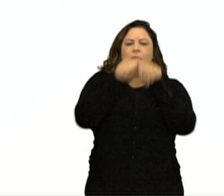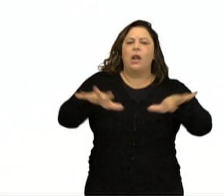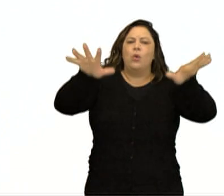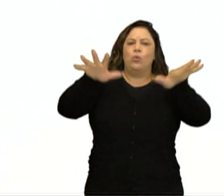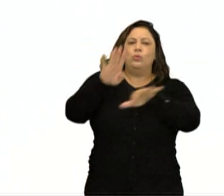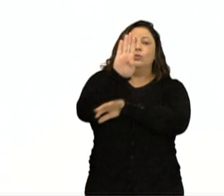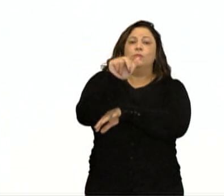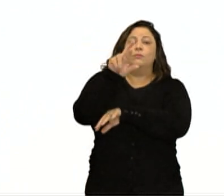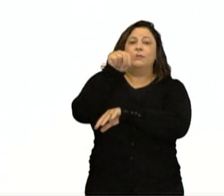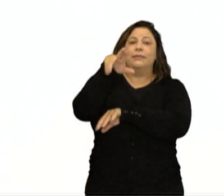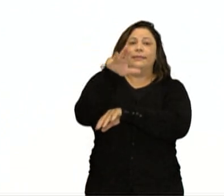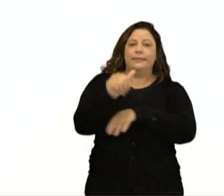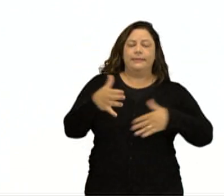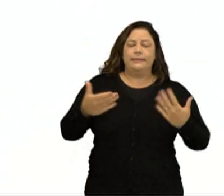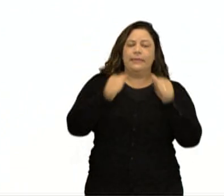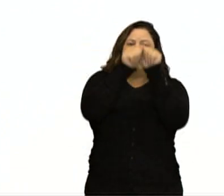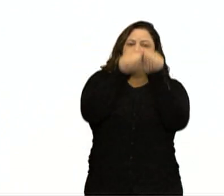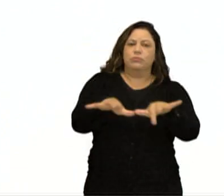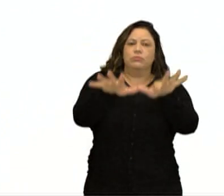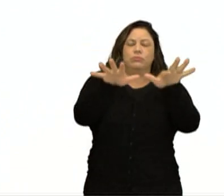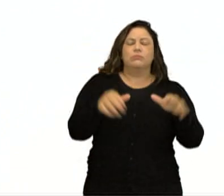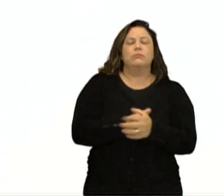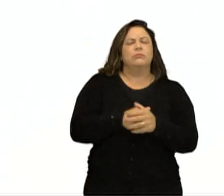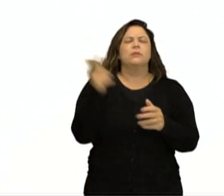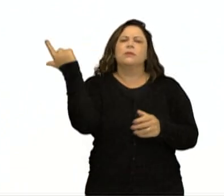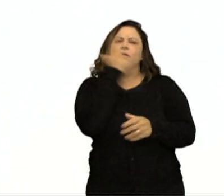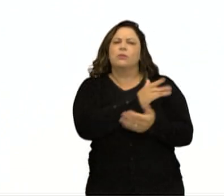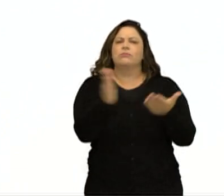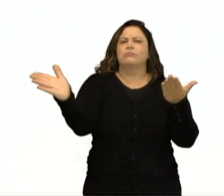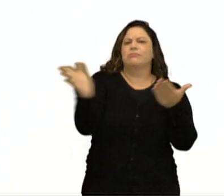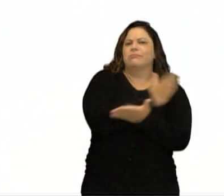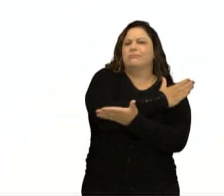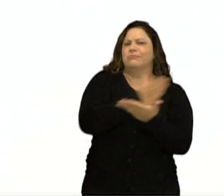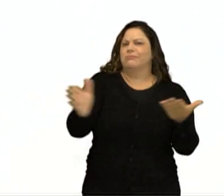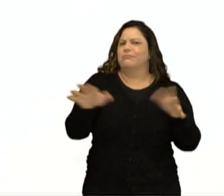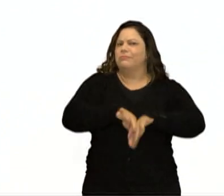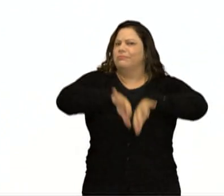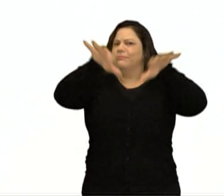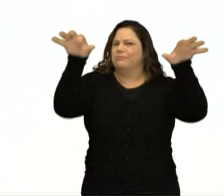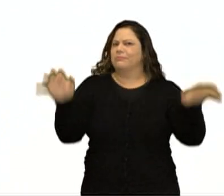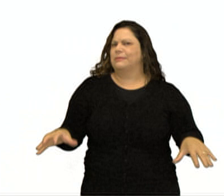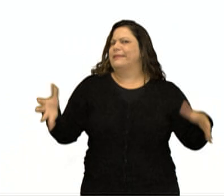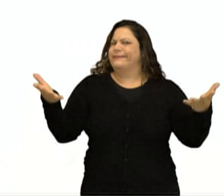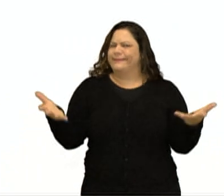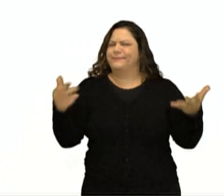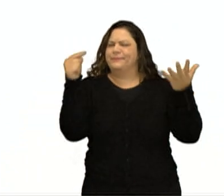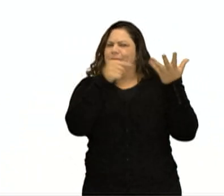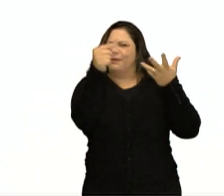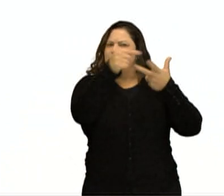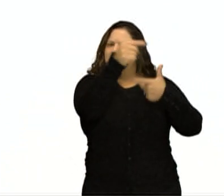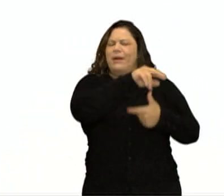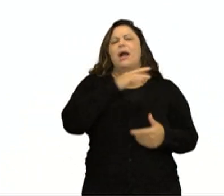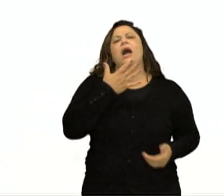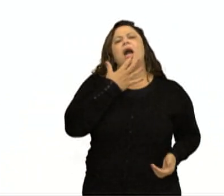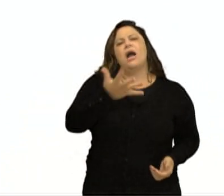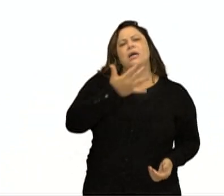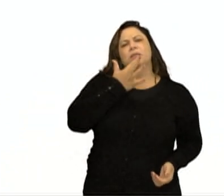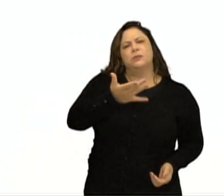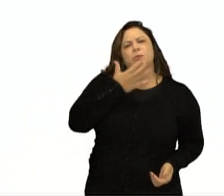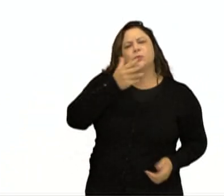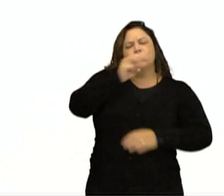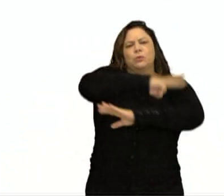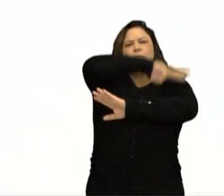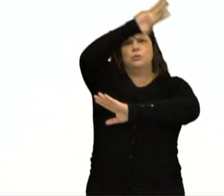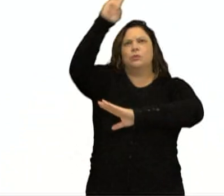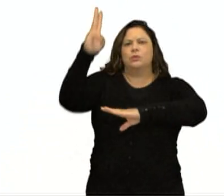branca, ele conseguiu separar a luz nas diversas cores, as cores que compõem o